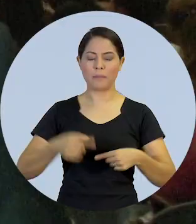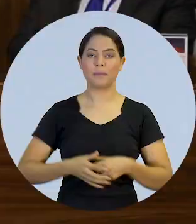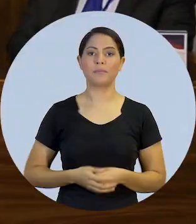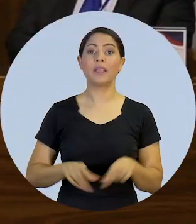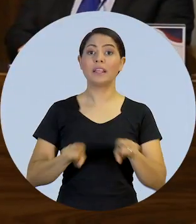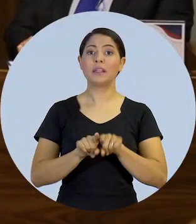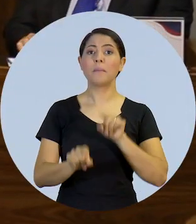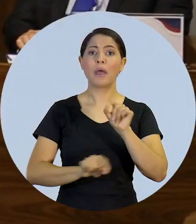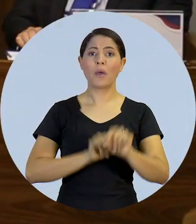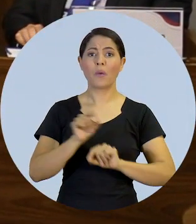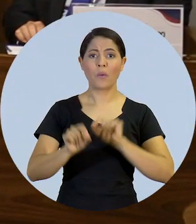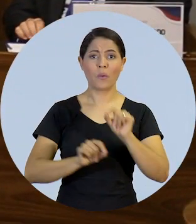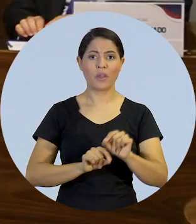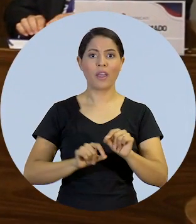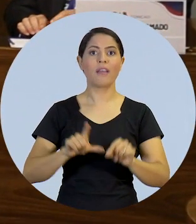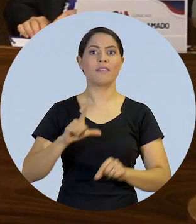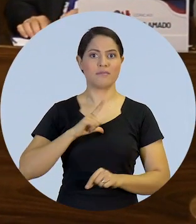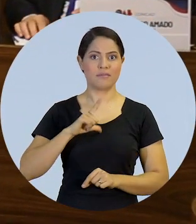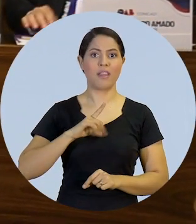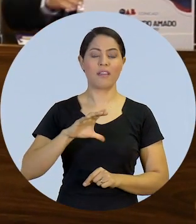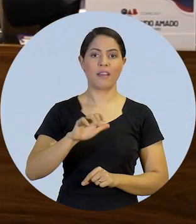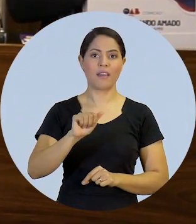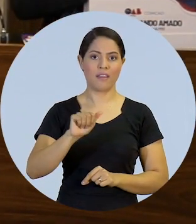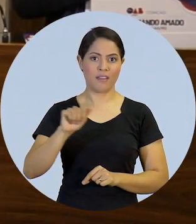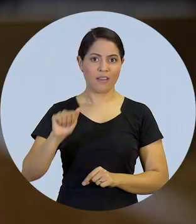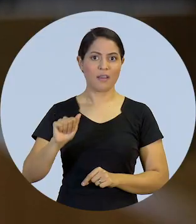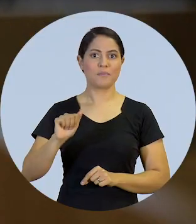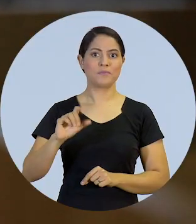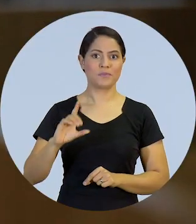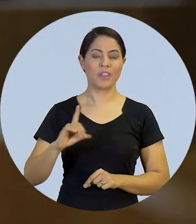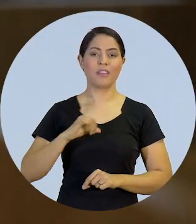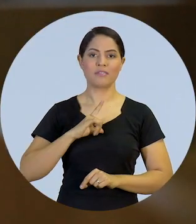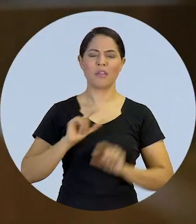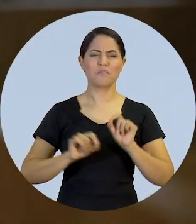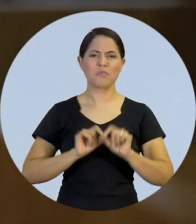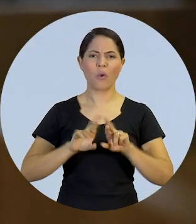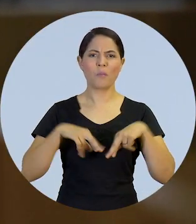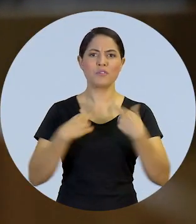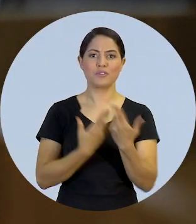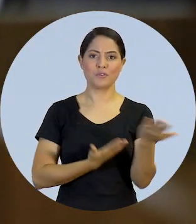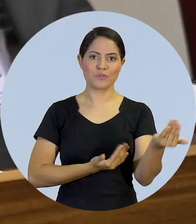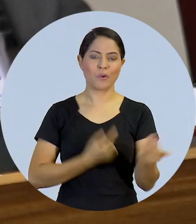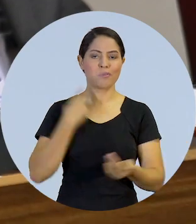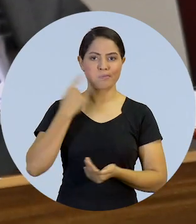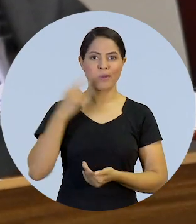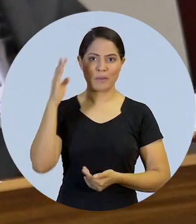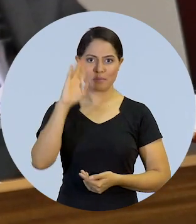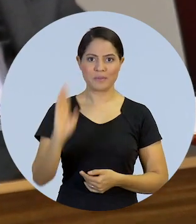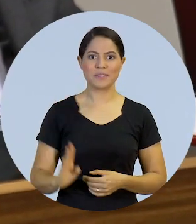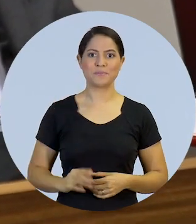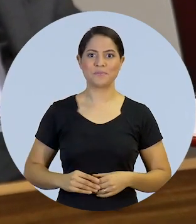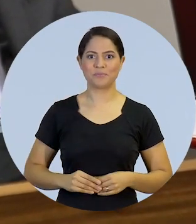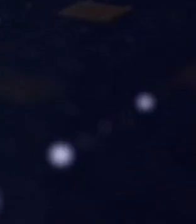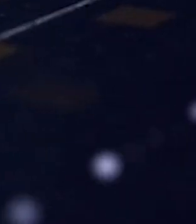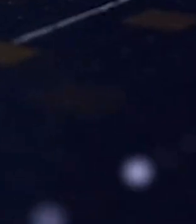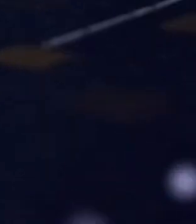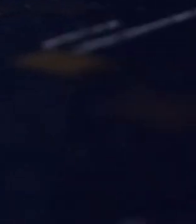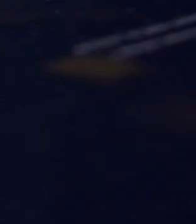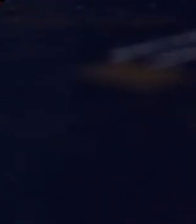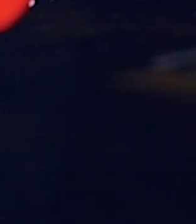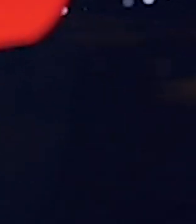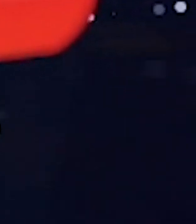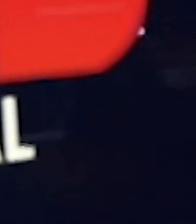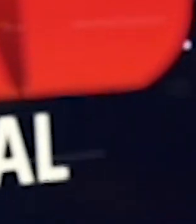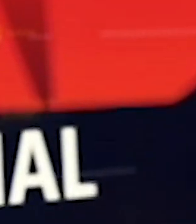nesse sentido. E ainda, caixas de assistência se reúnem para avançar os trabalhos voltados à jovem advocacia.